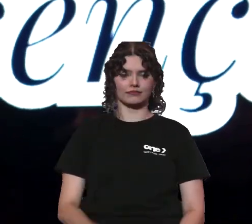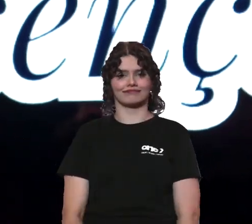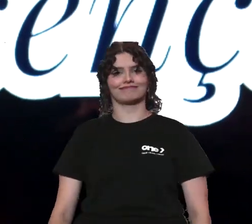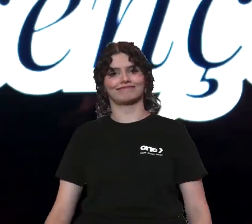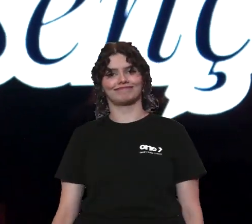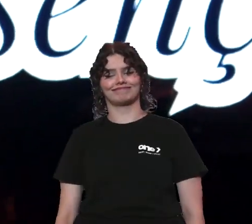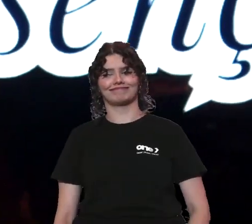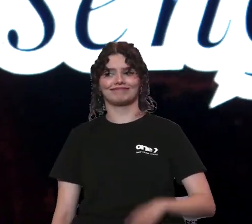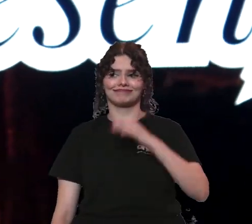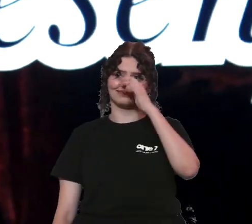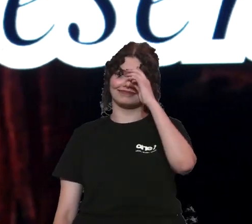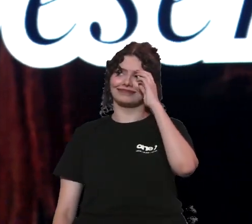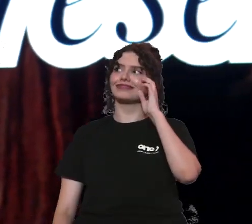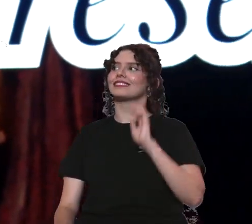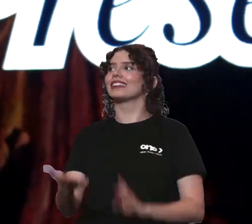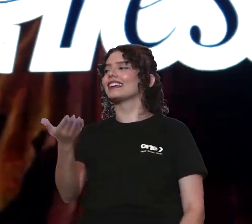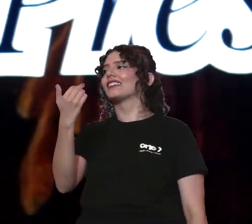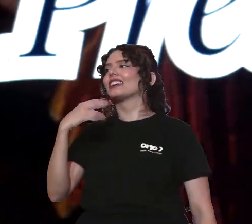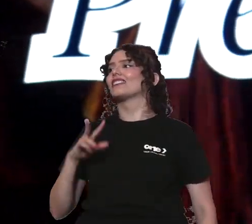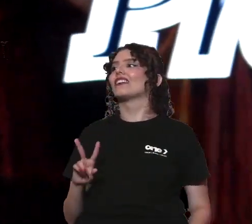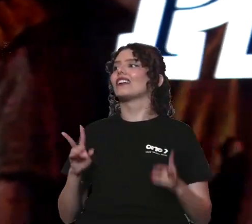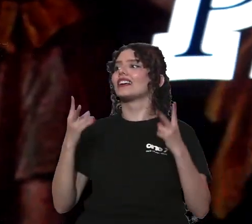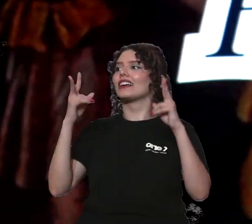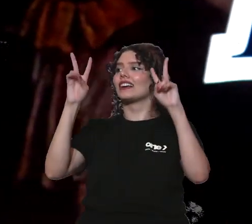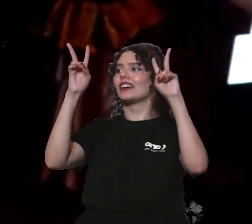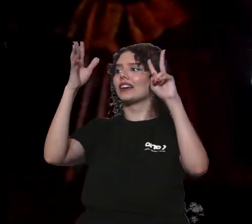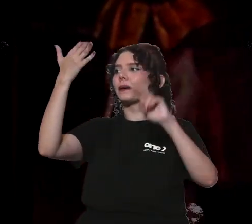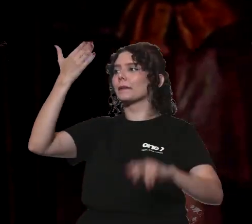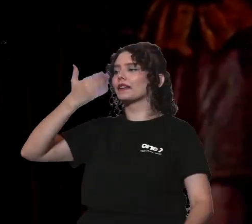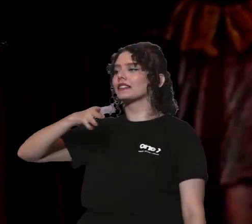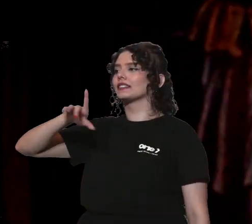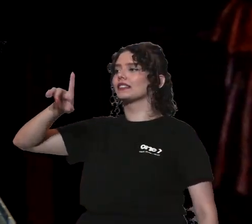Beleza. Vamos valorizar a presença de Deus.